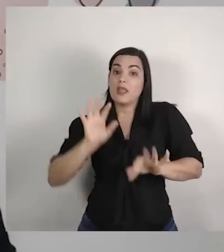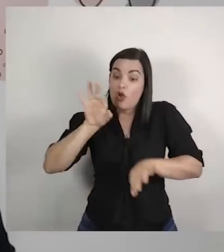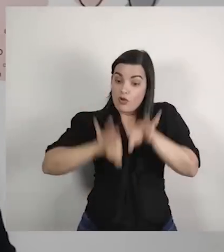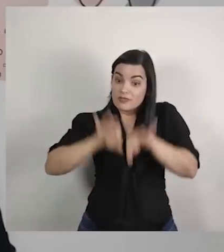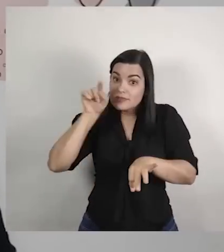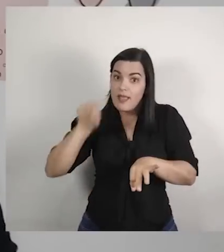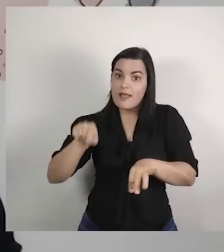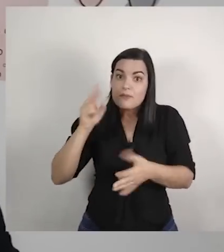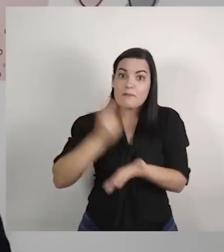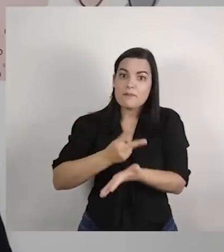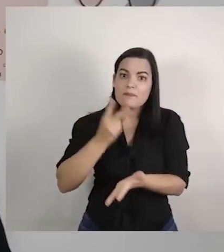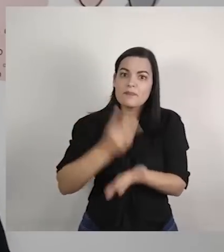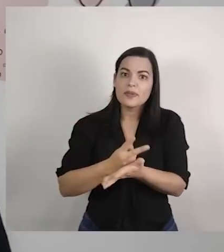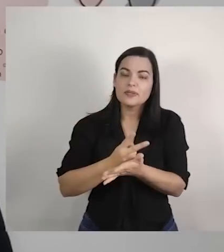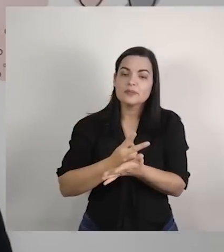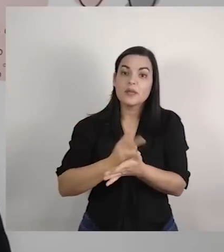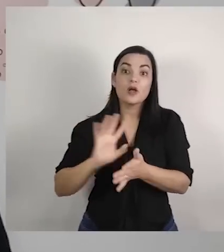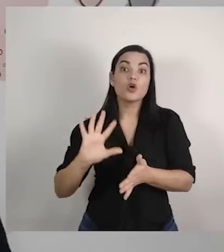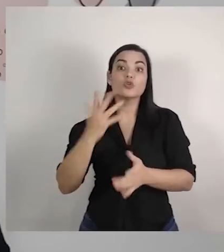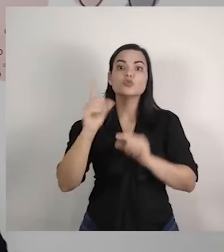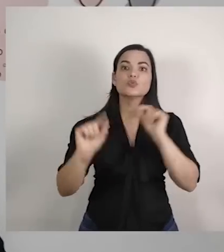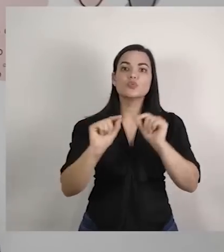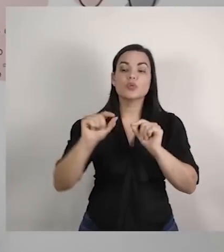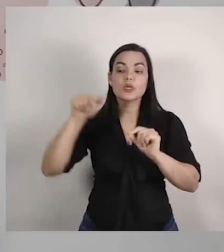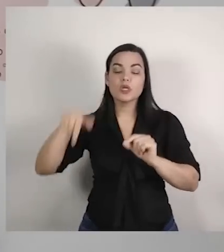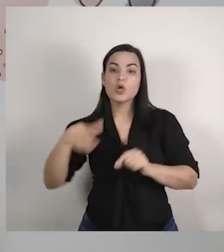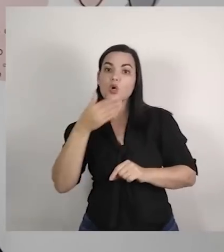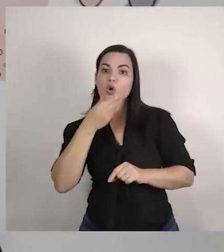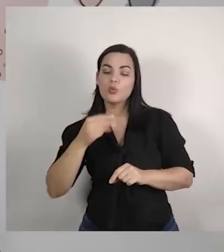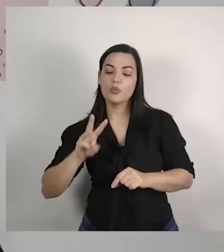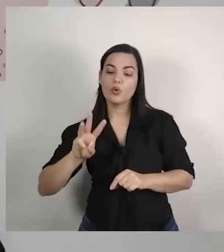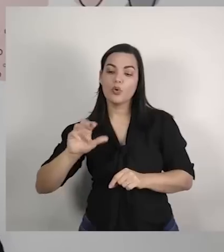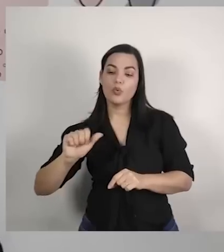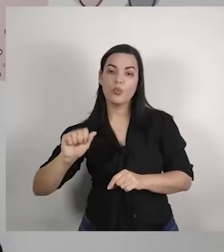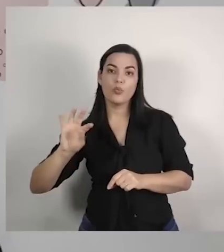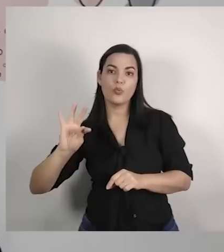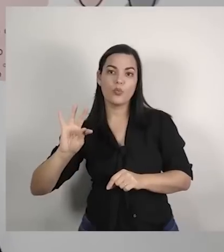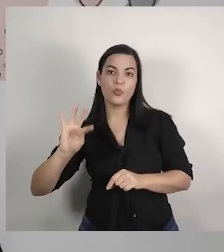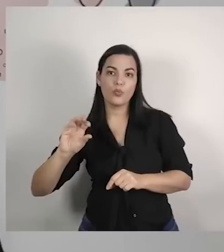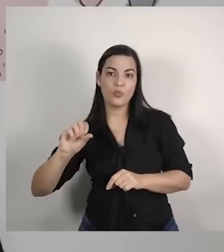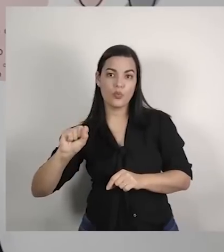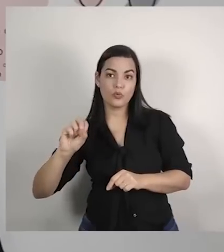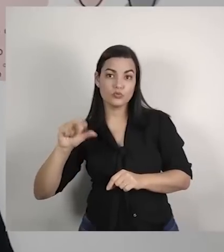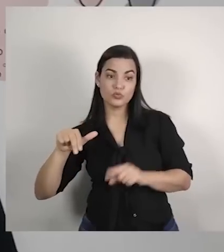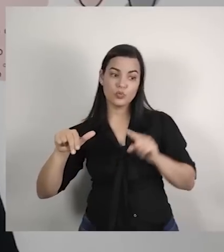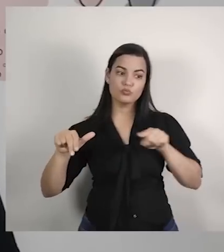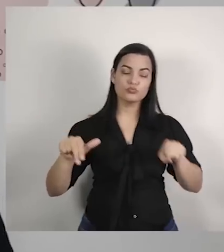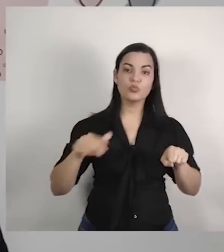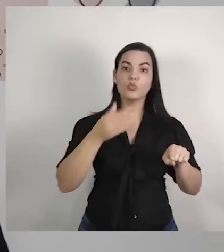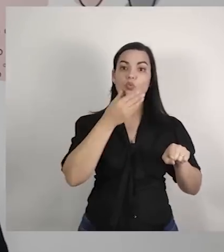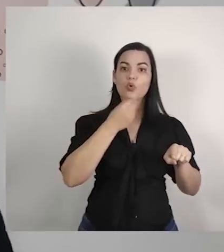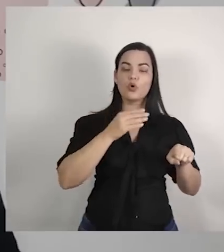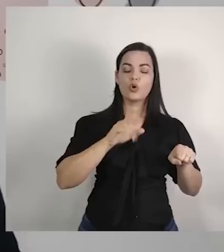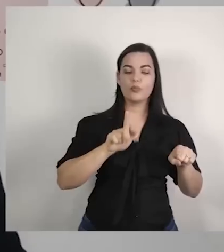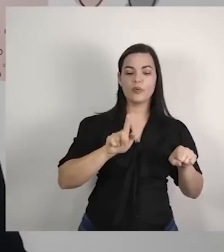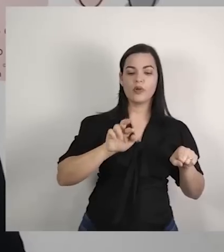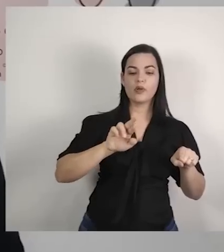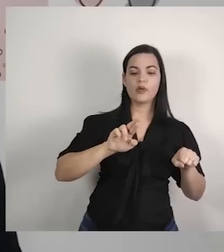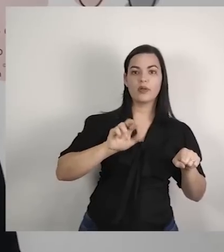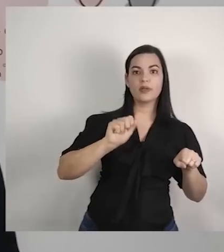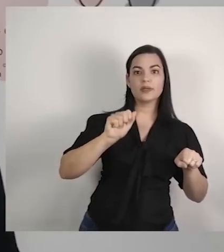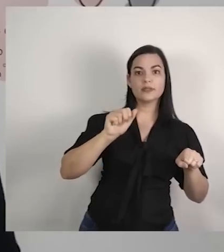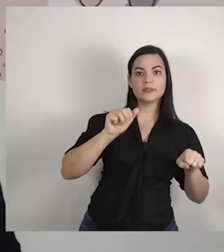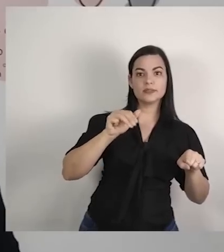mesma oficina que se deu o encontro entre Watson e Graham Bell. Bell tinha